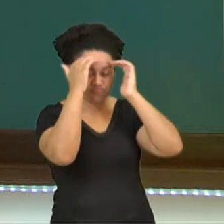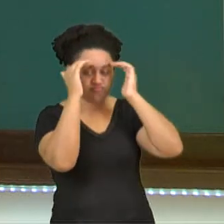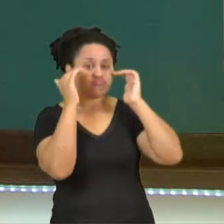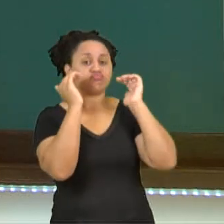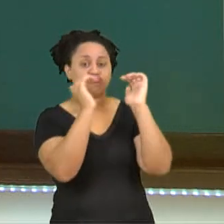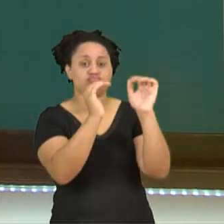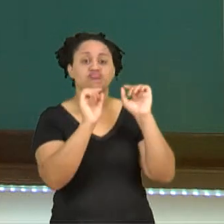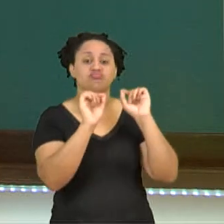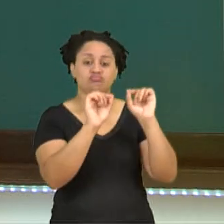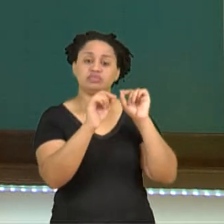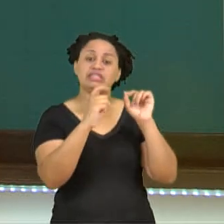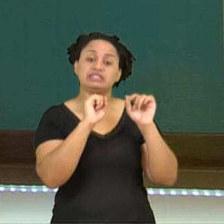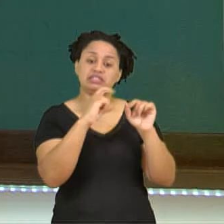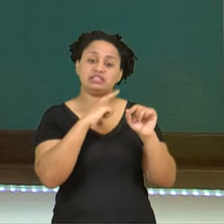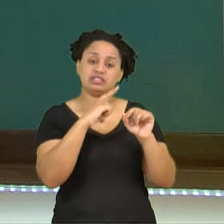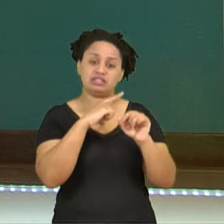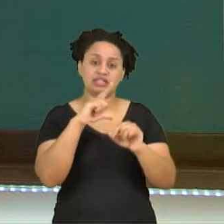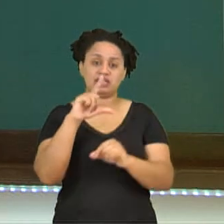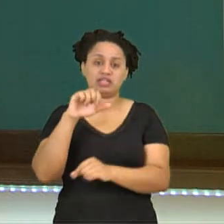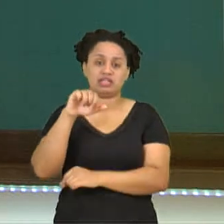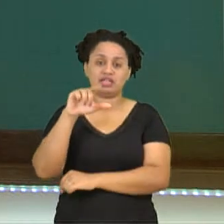tiver esse lance livre,